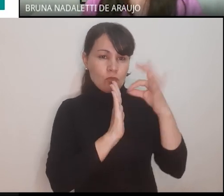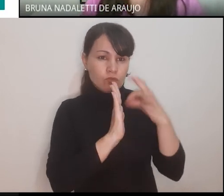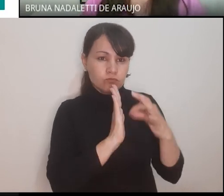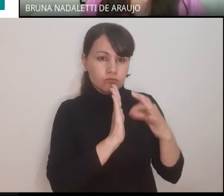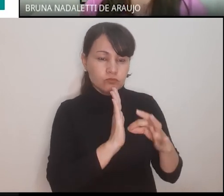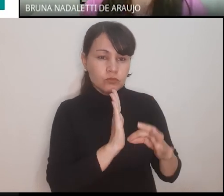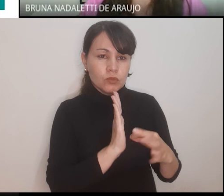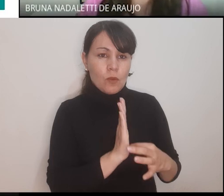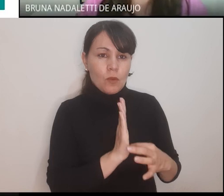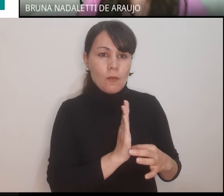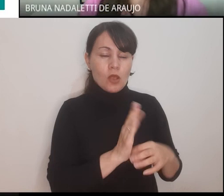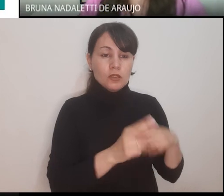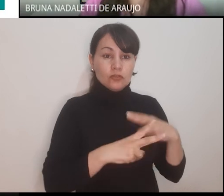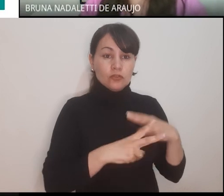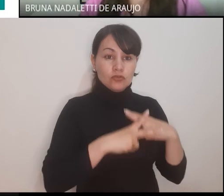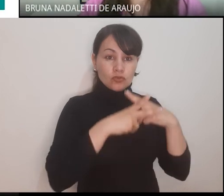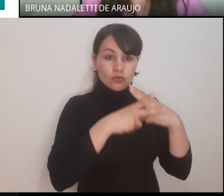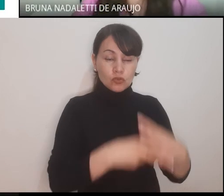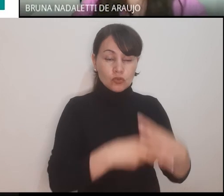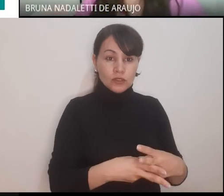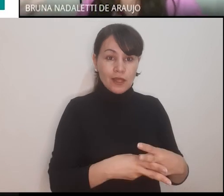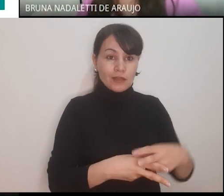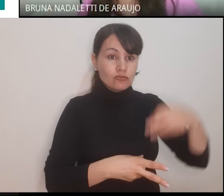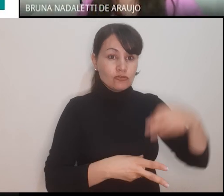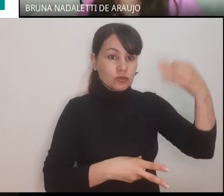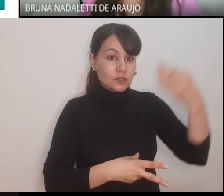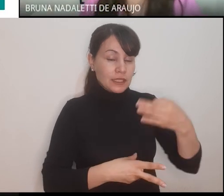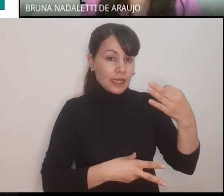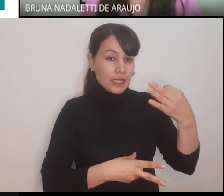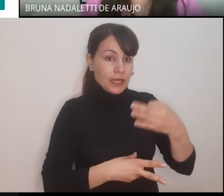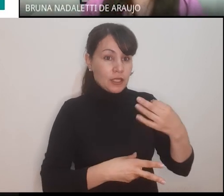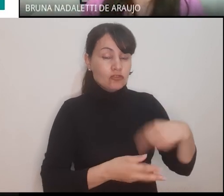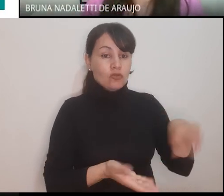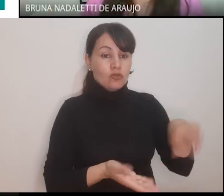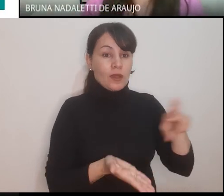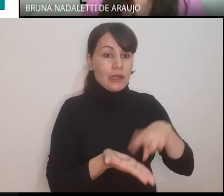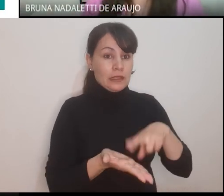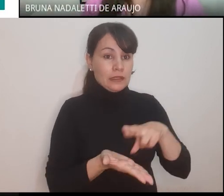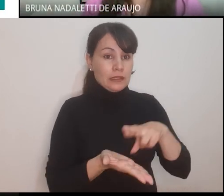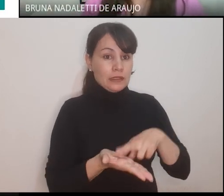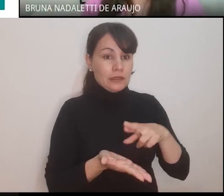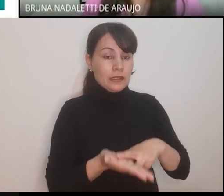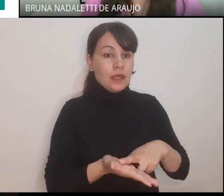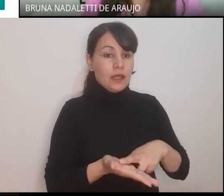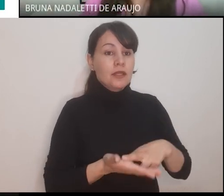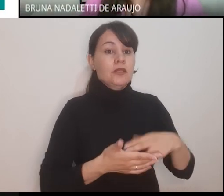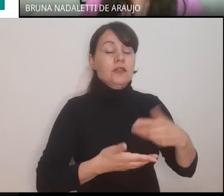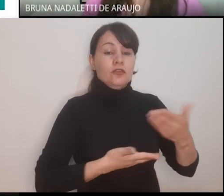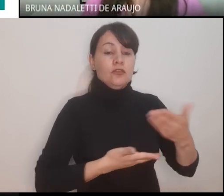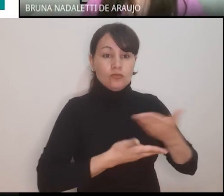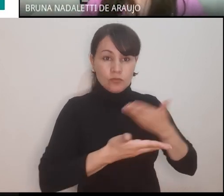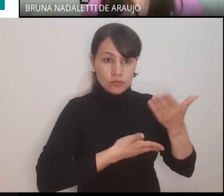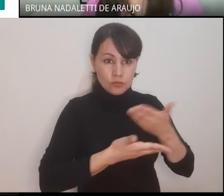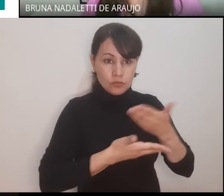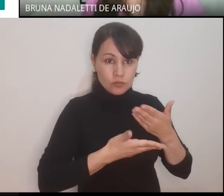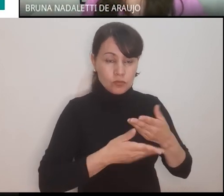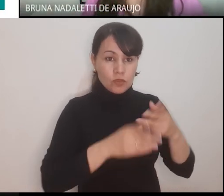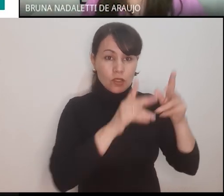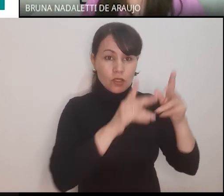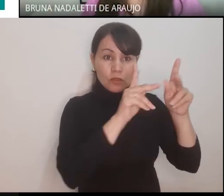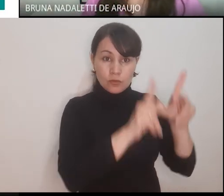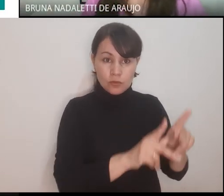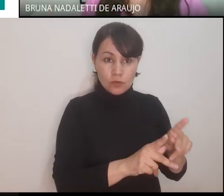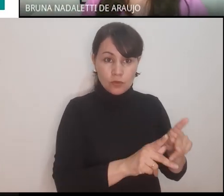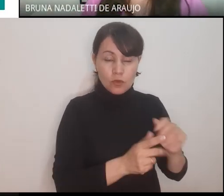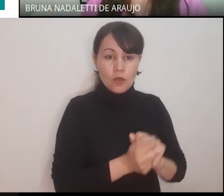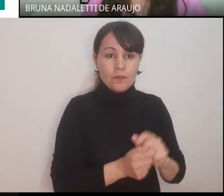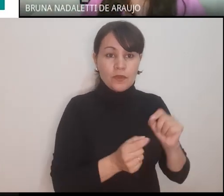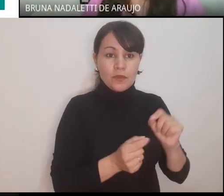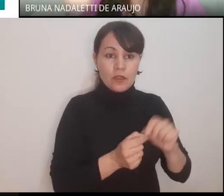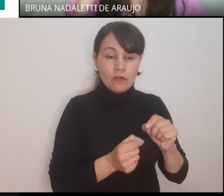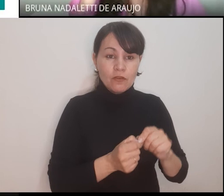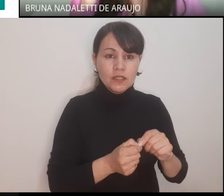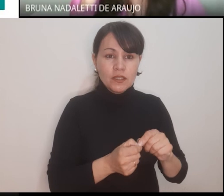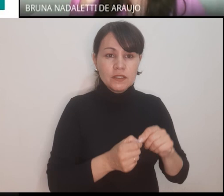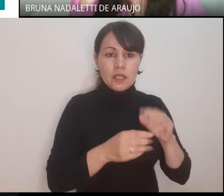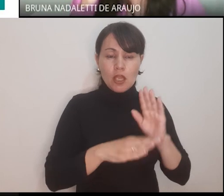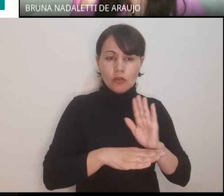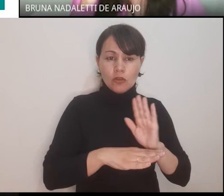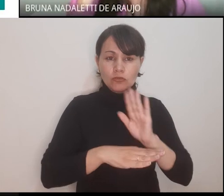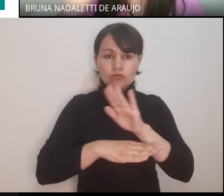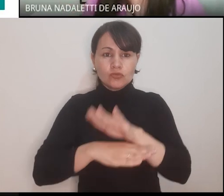cuidado condizente e coerente com a realidade e com as necessidades do paciente, fazer intervenções de